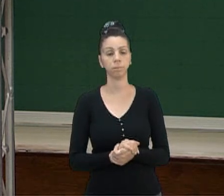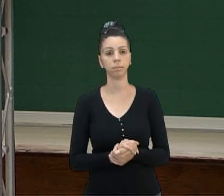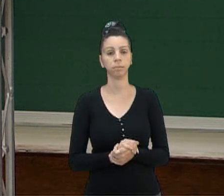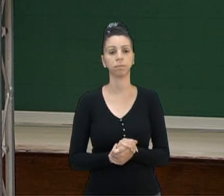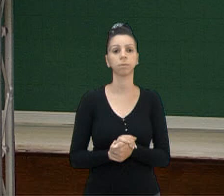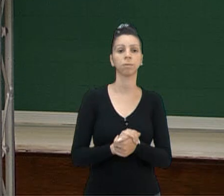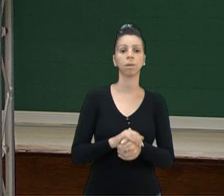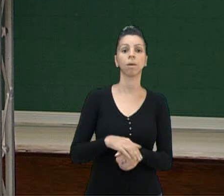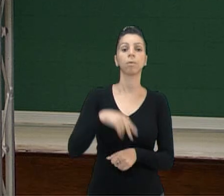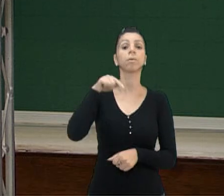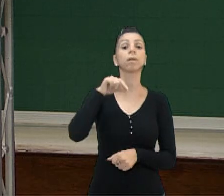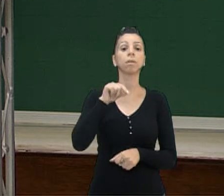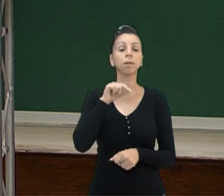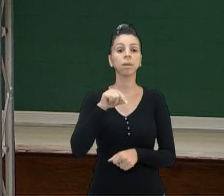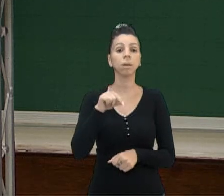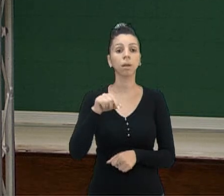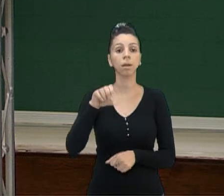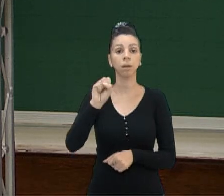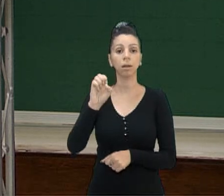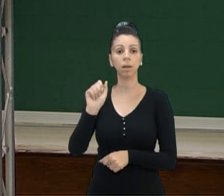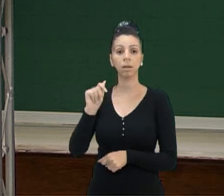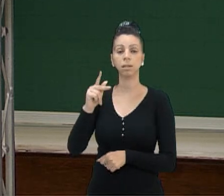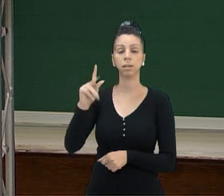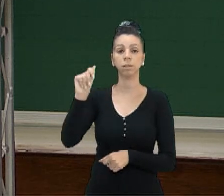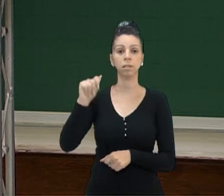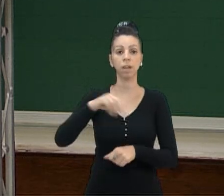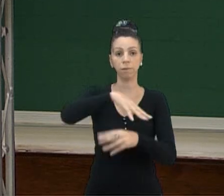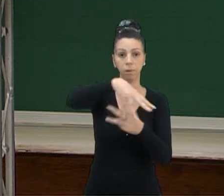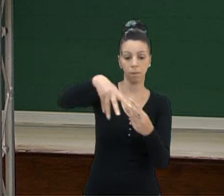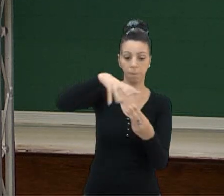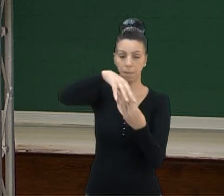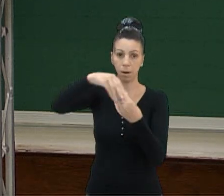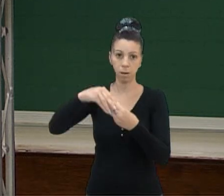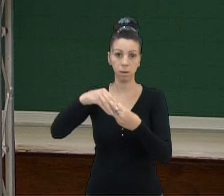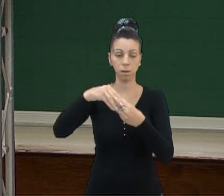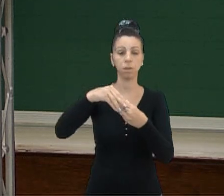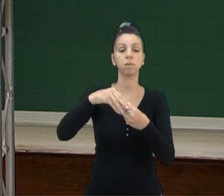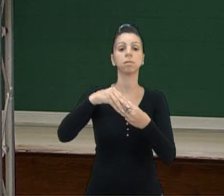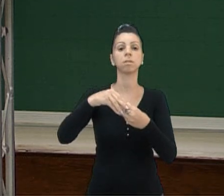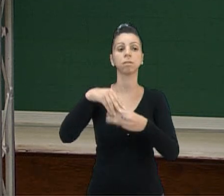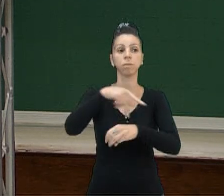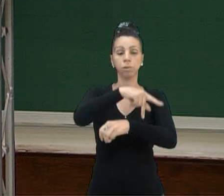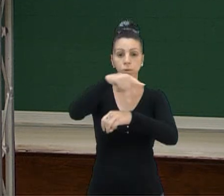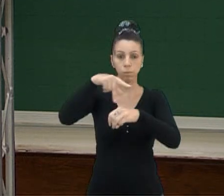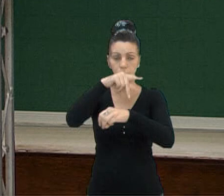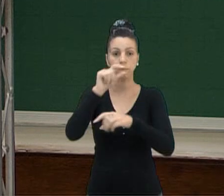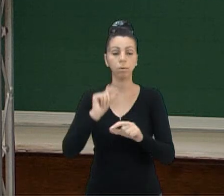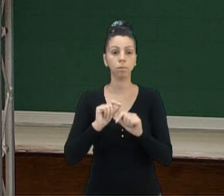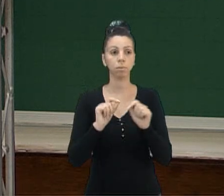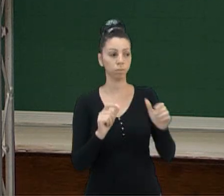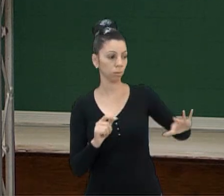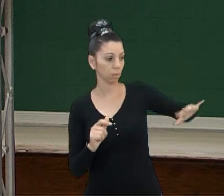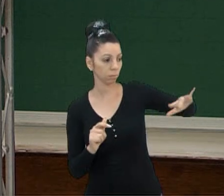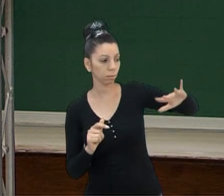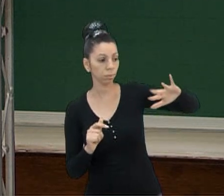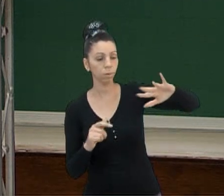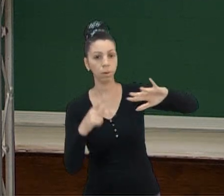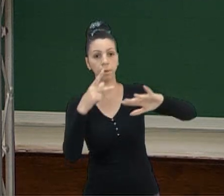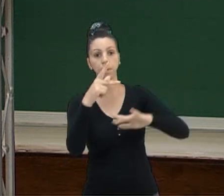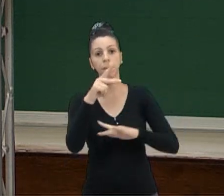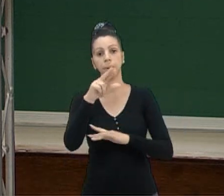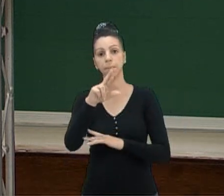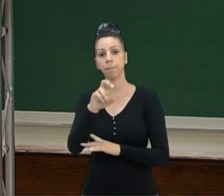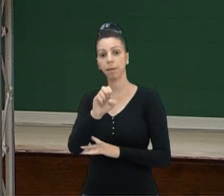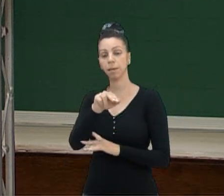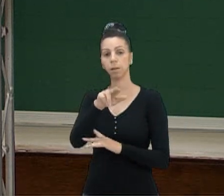ali, que também é característica da porção norte, a Península Ibérica, a Itálica e a Balcânica estão